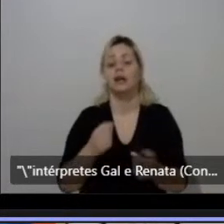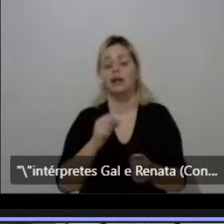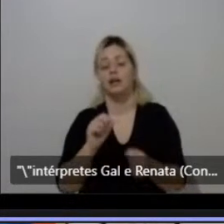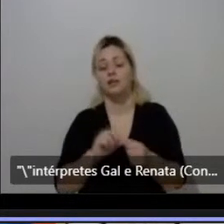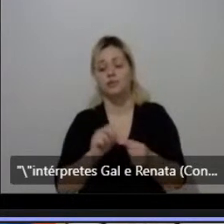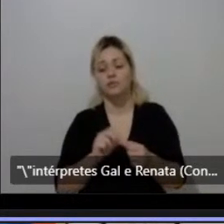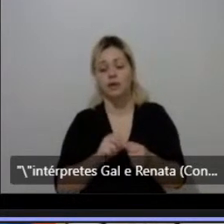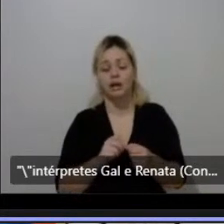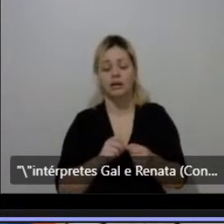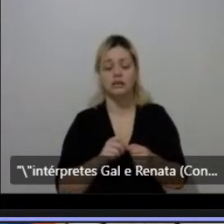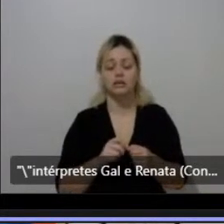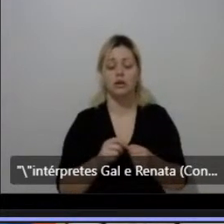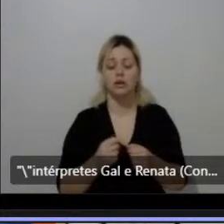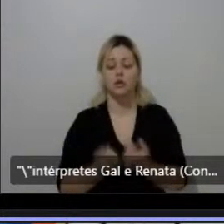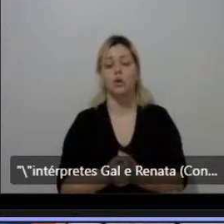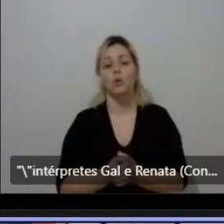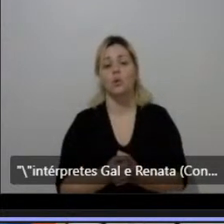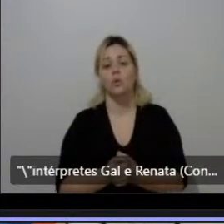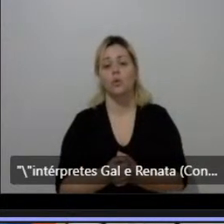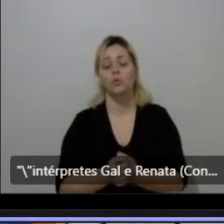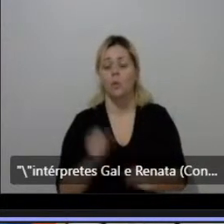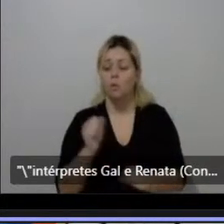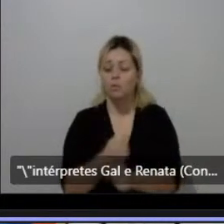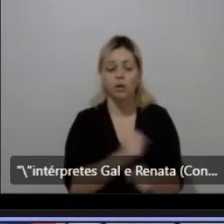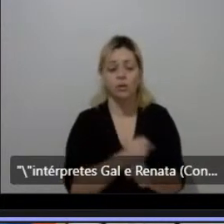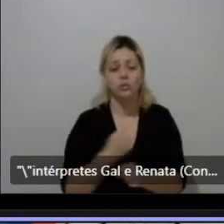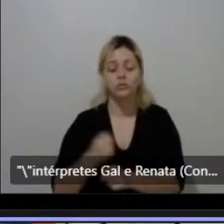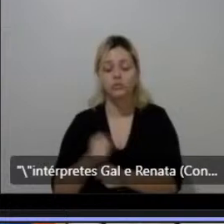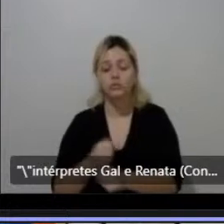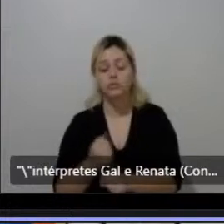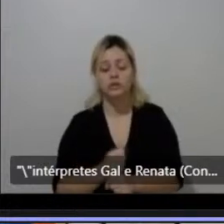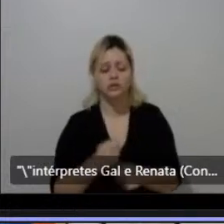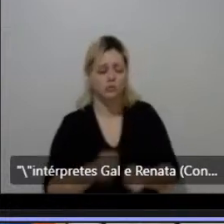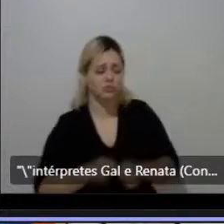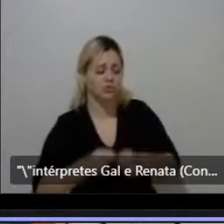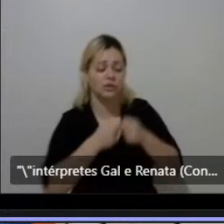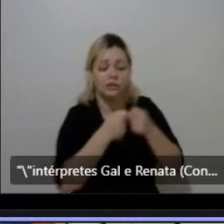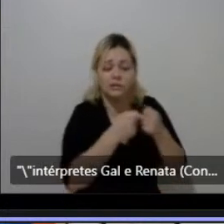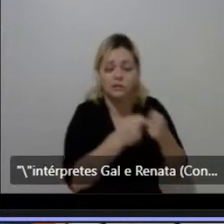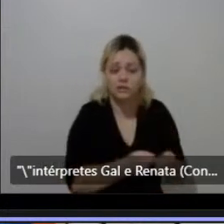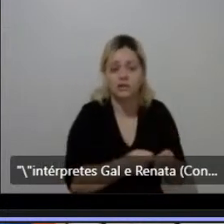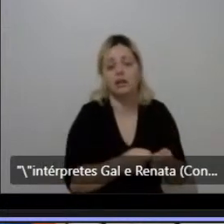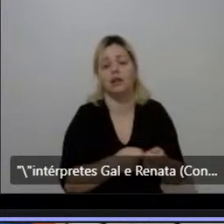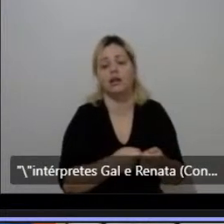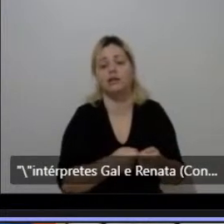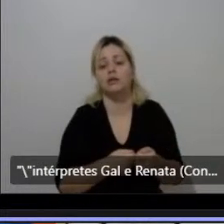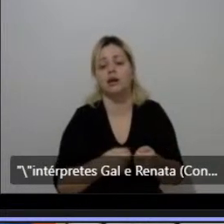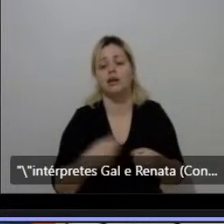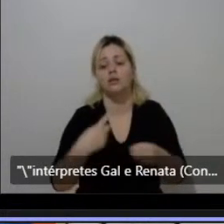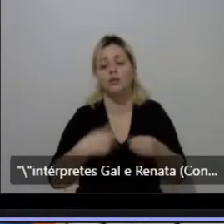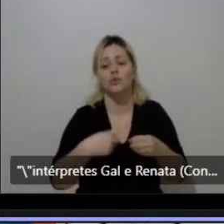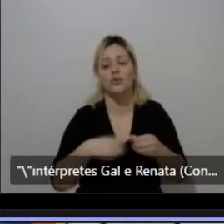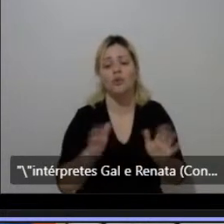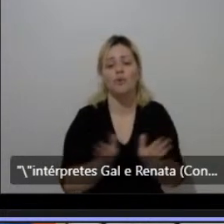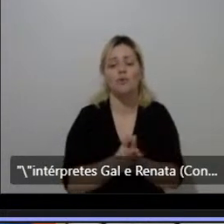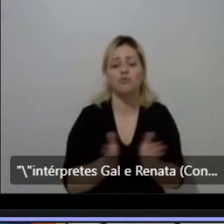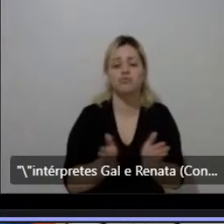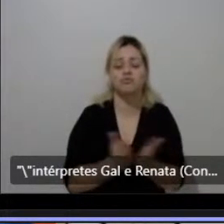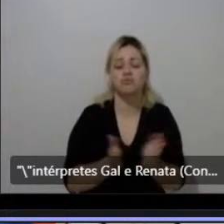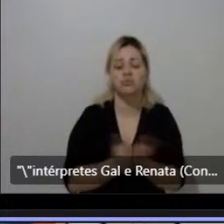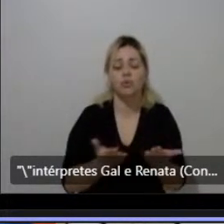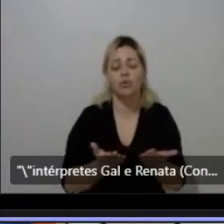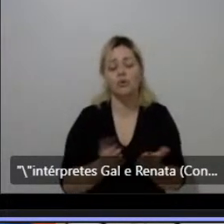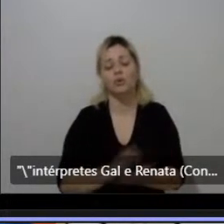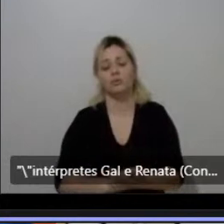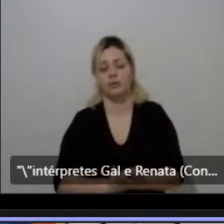articulação, uma desarticulação da resistência nas periferias através da mercantilização da pobreza e do que a Vera Telles